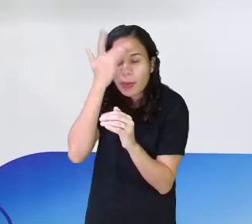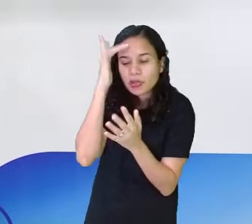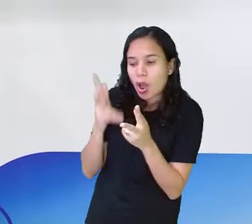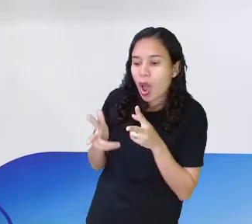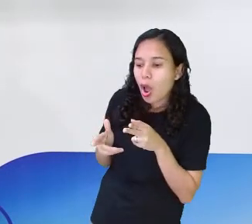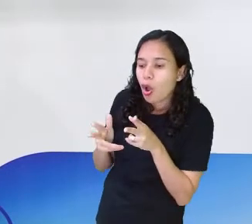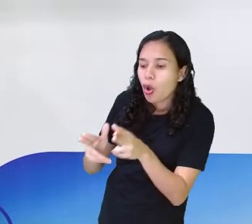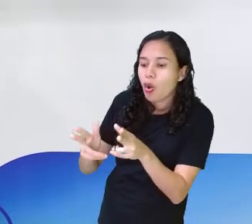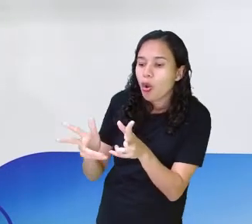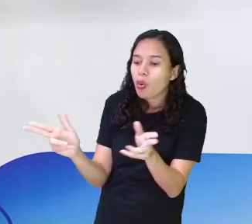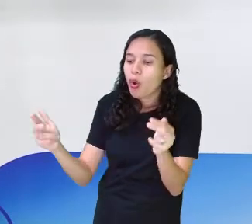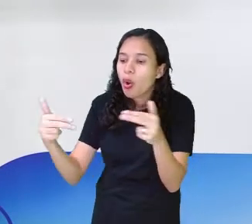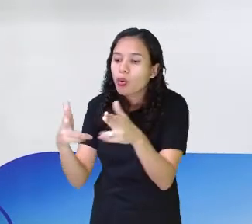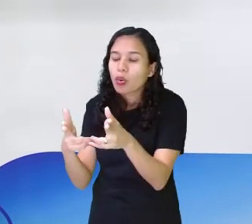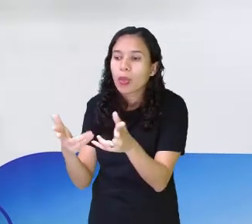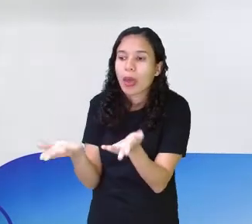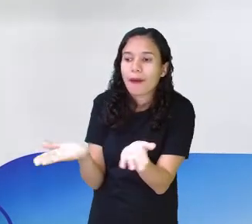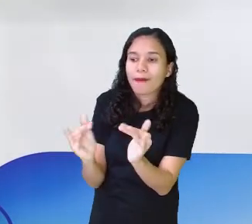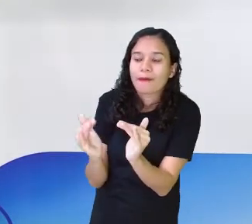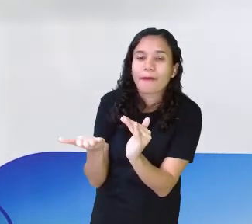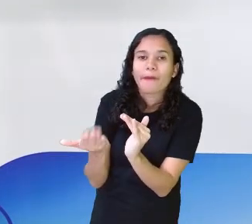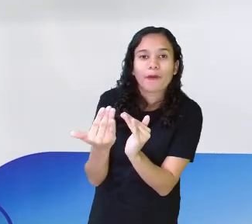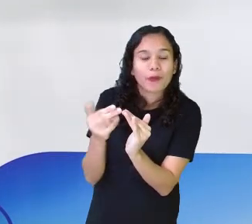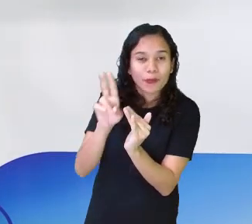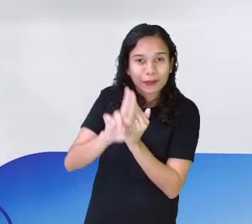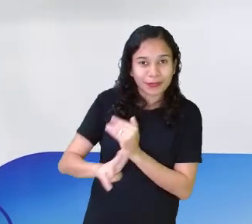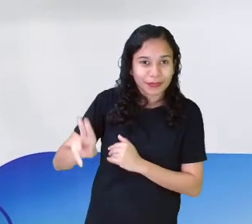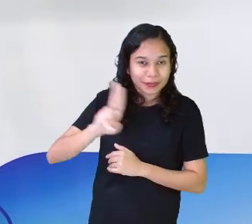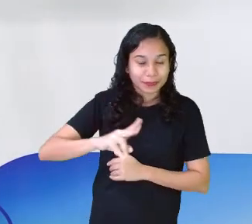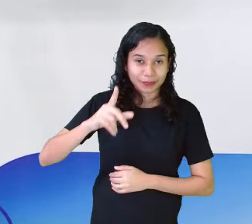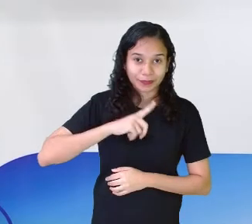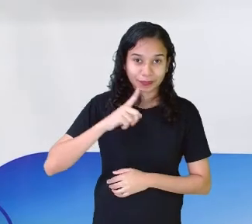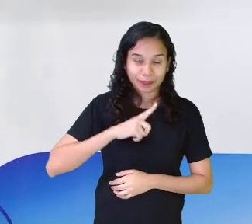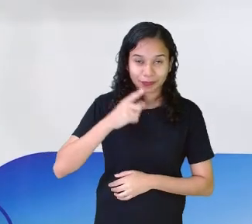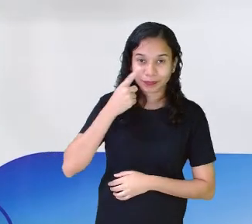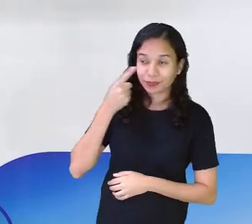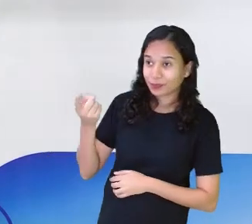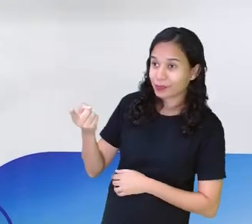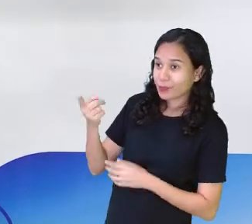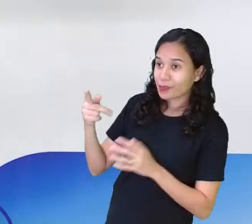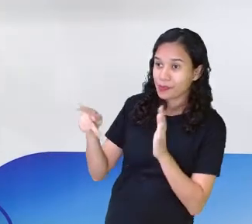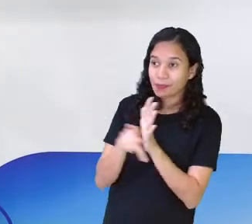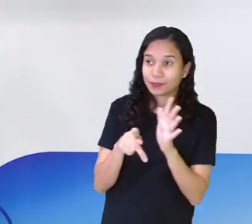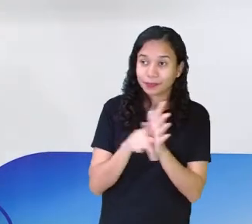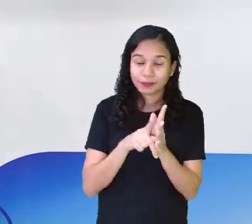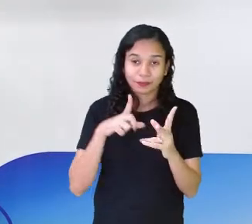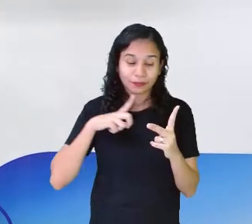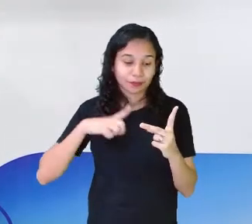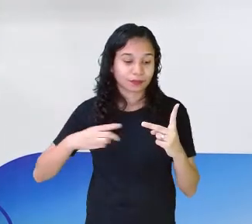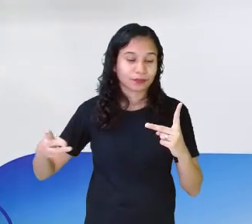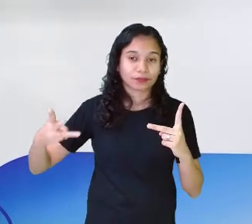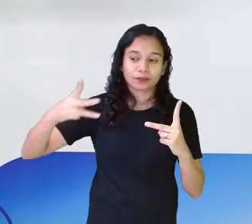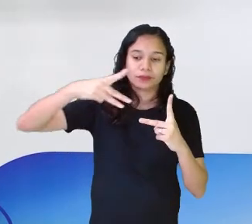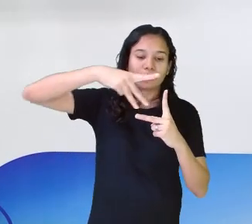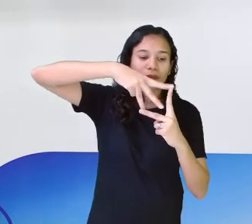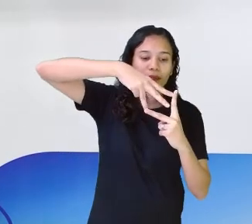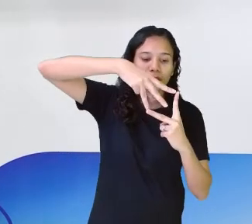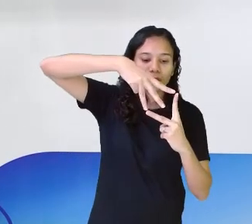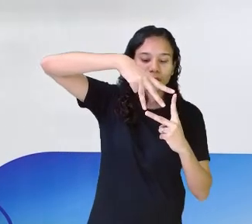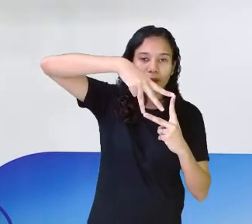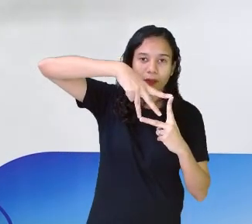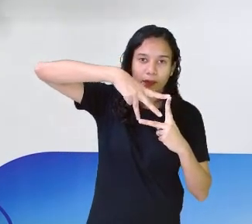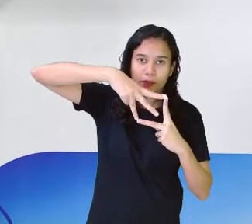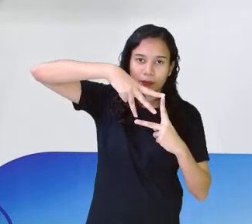vocês mesmos montarem, ó. Eu tenho aqui o meu cubo paralelogramo, né? Que tem uma